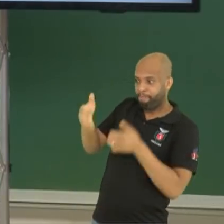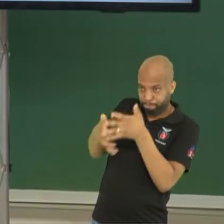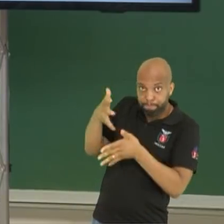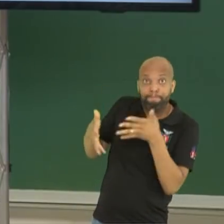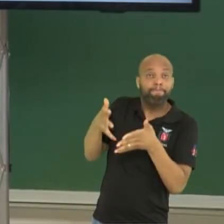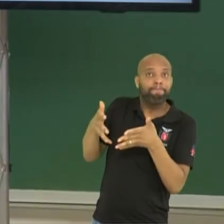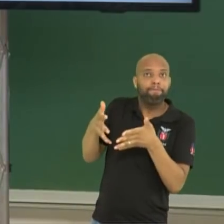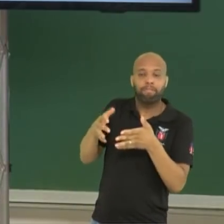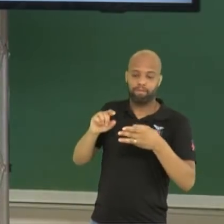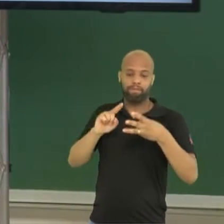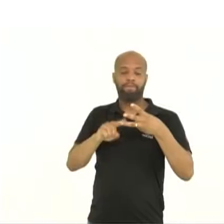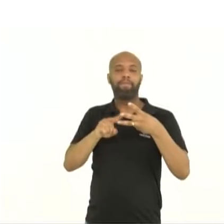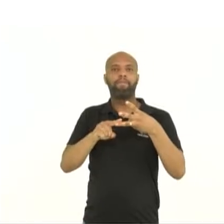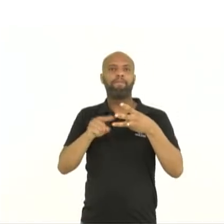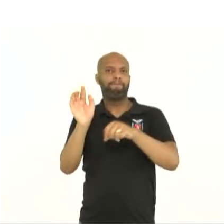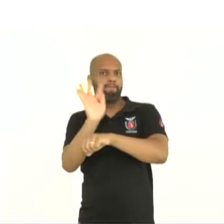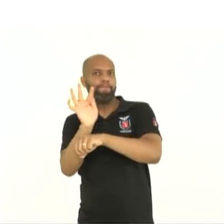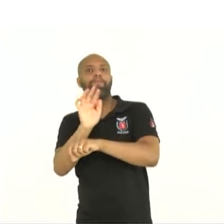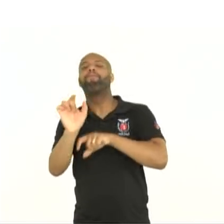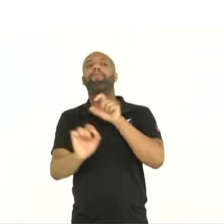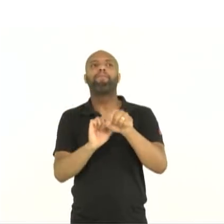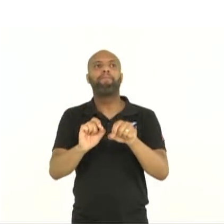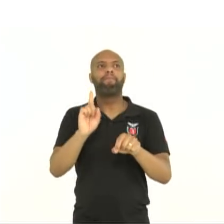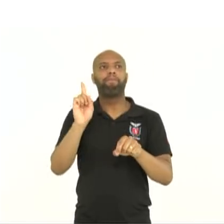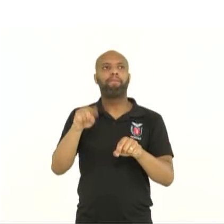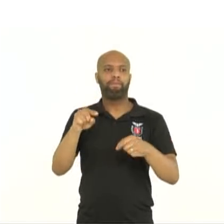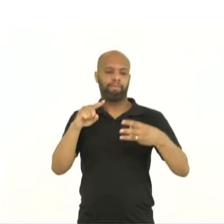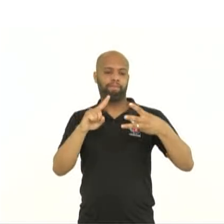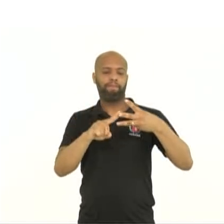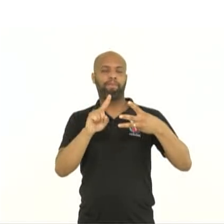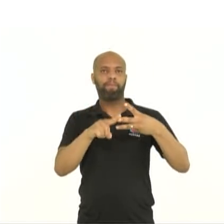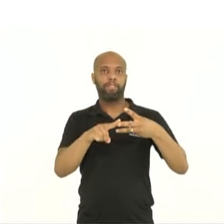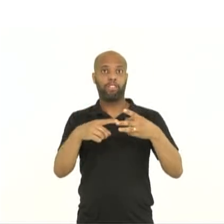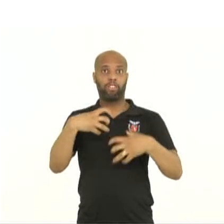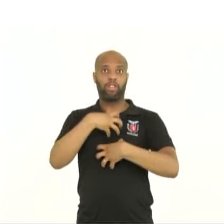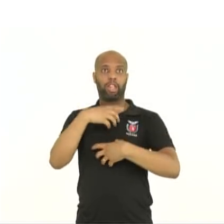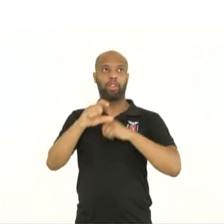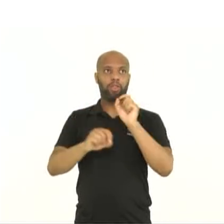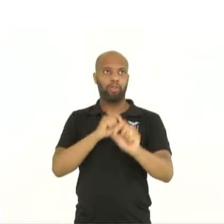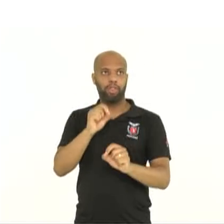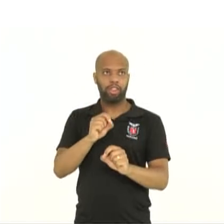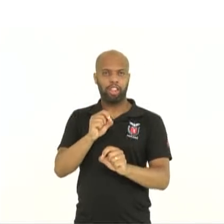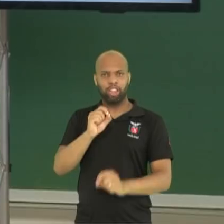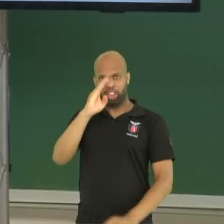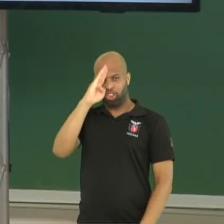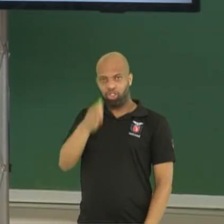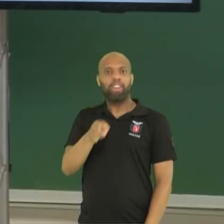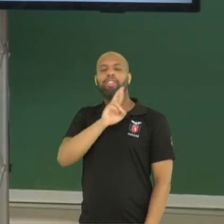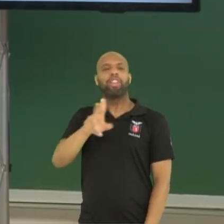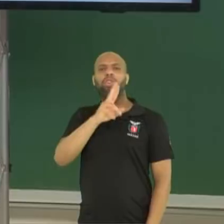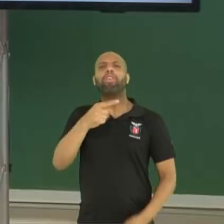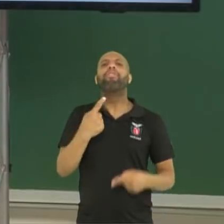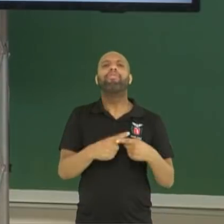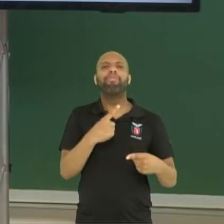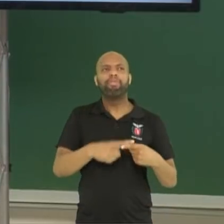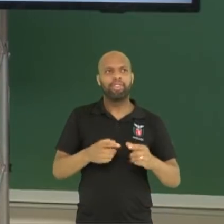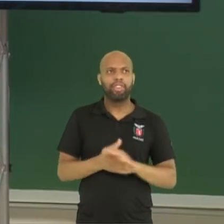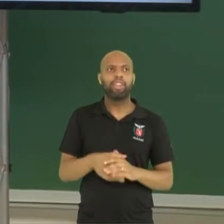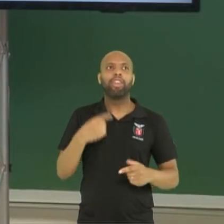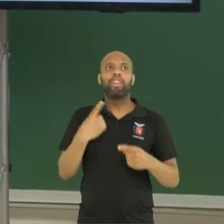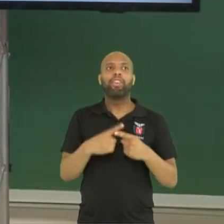professor. Está representando o discurso indireto. Por que será que é discurso indireto? Porque